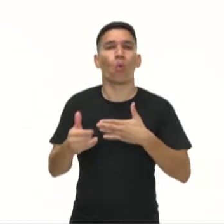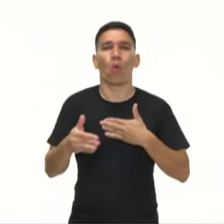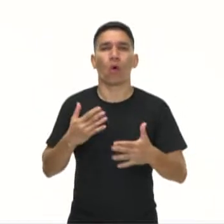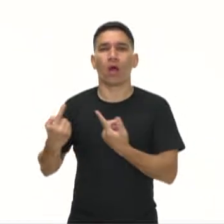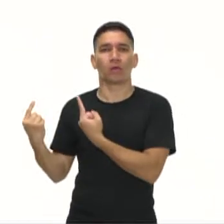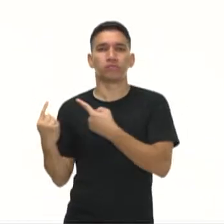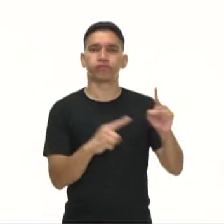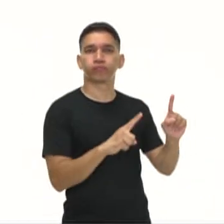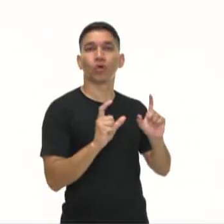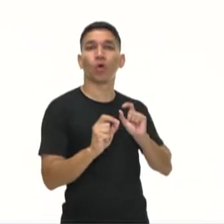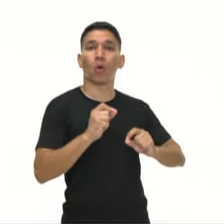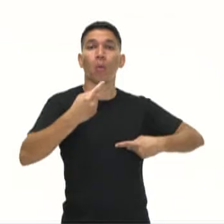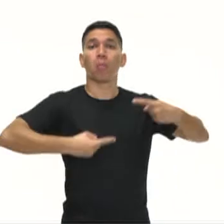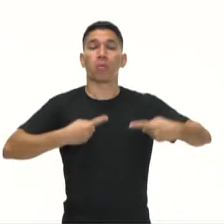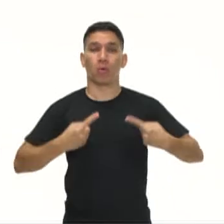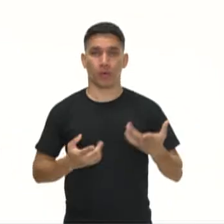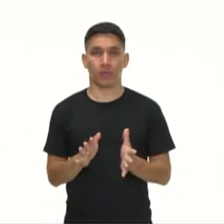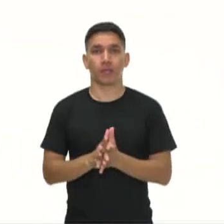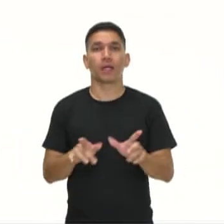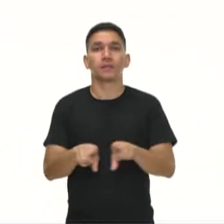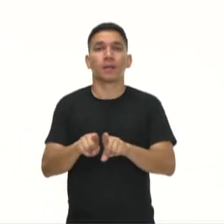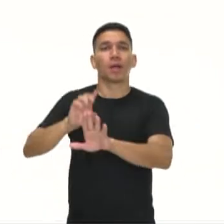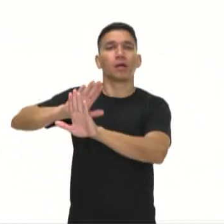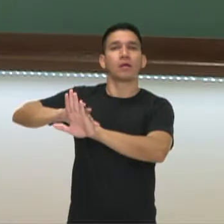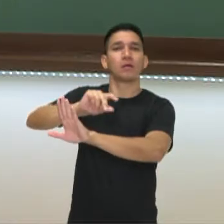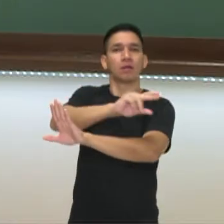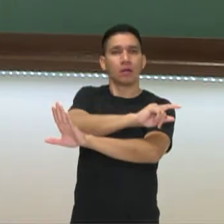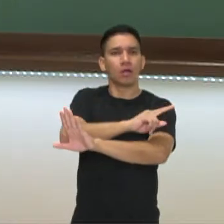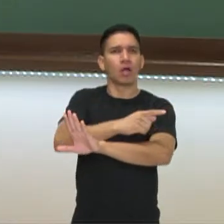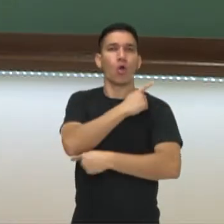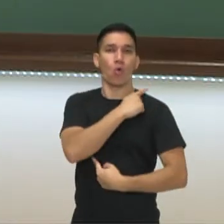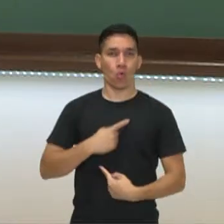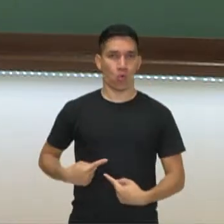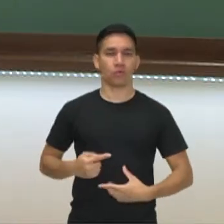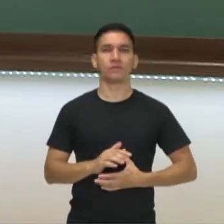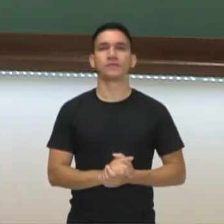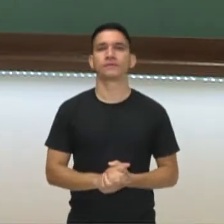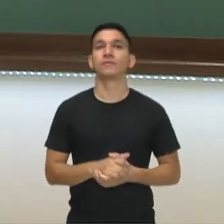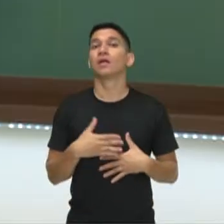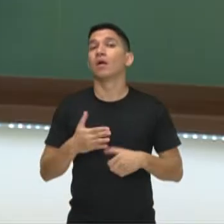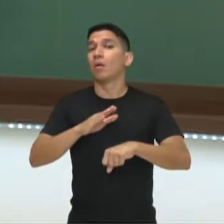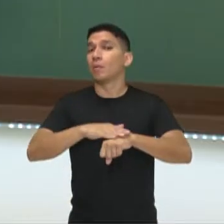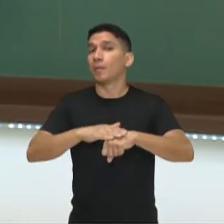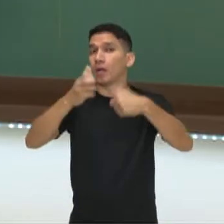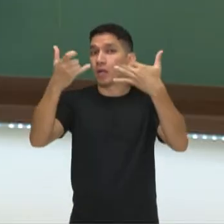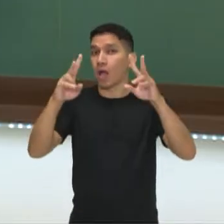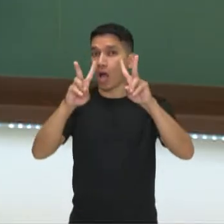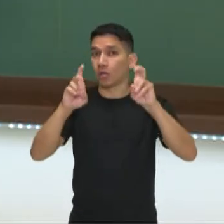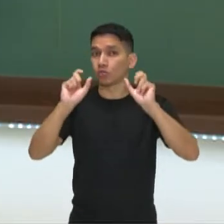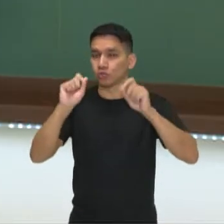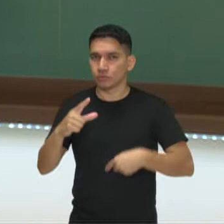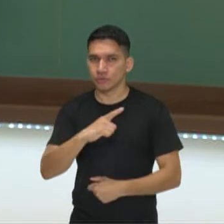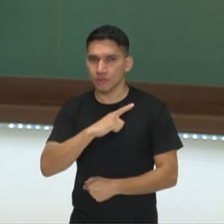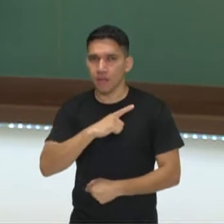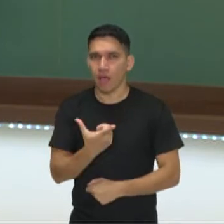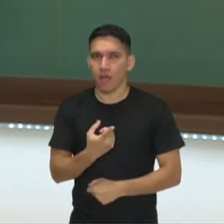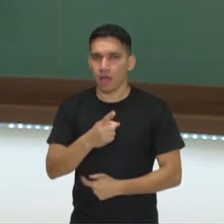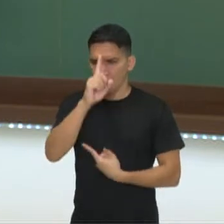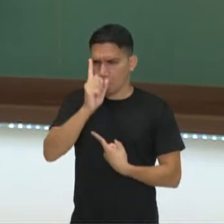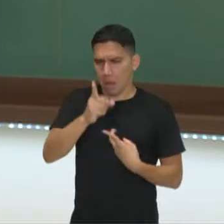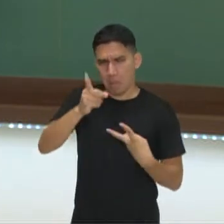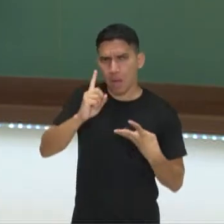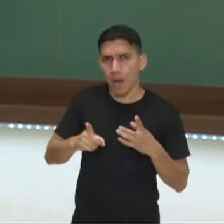e ideológica ao governo. Então, pessoal, quando falamos em autoritarismo também, em termos, né,